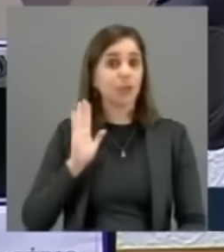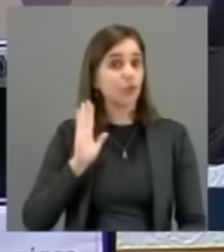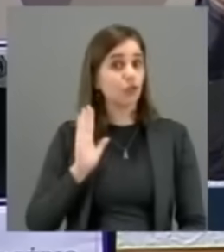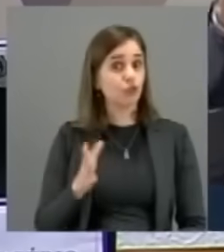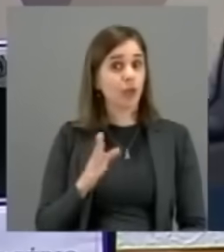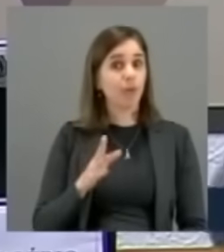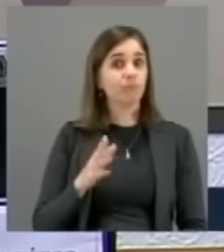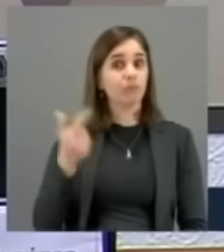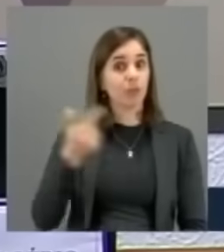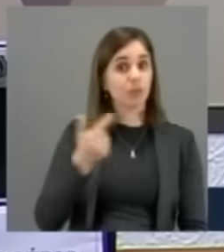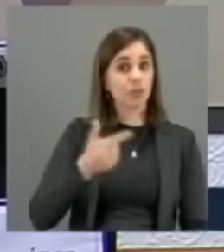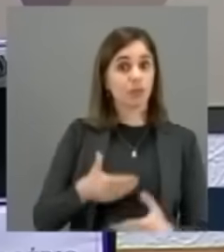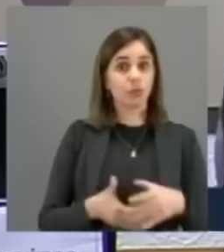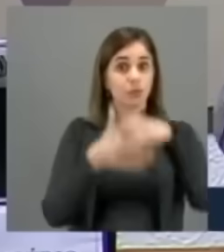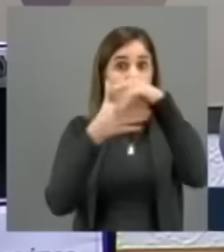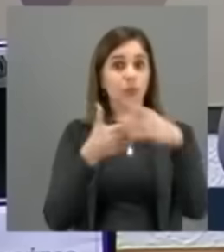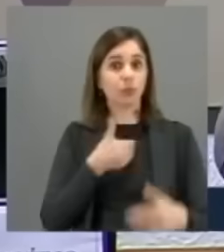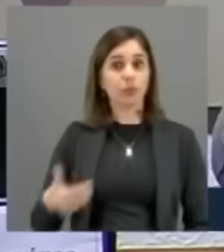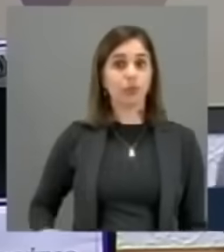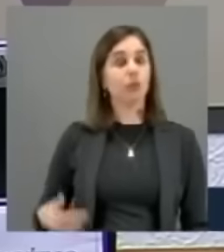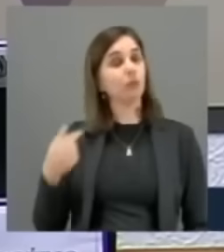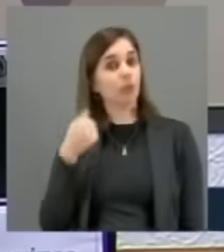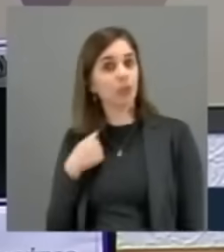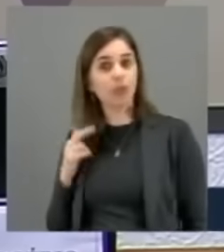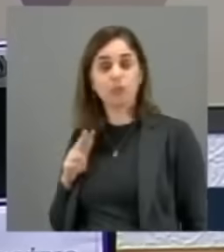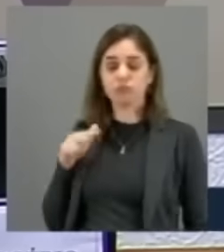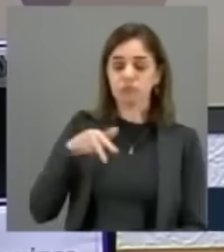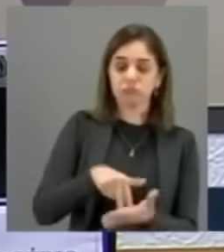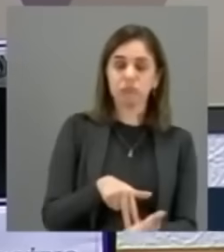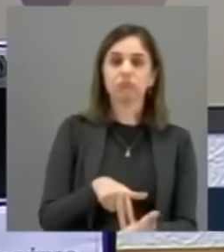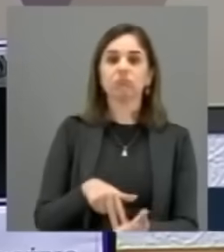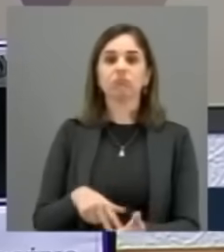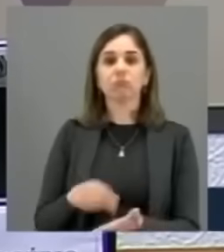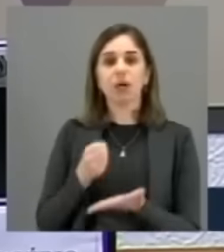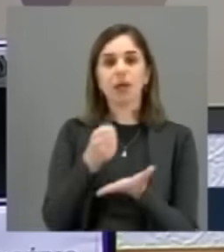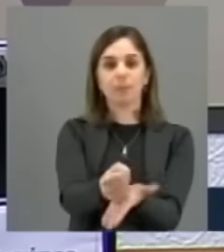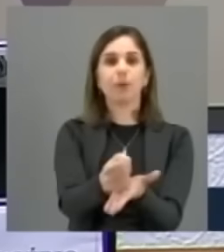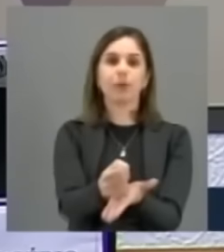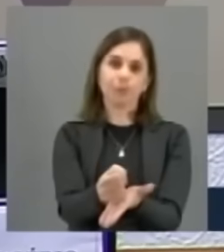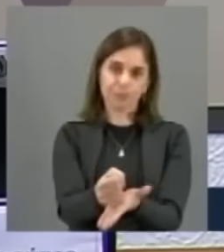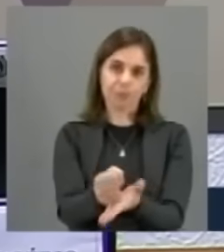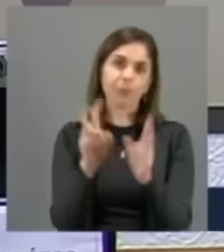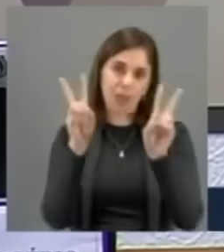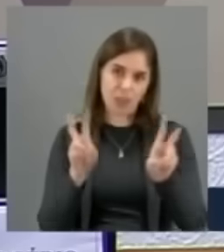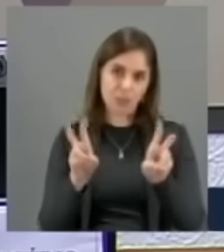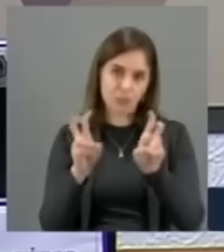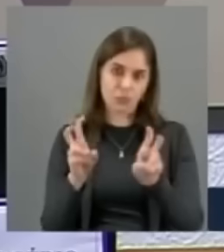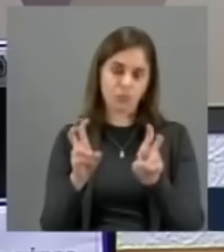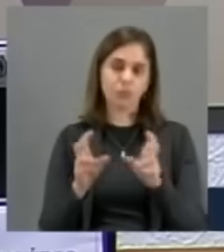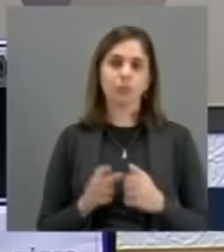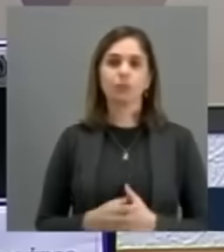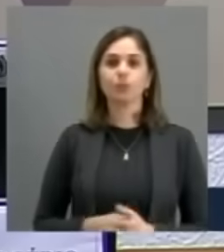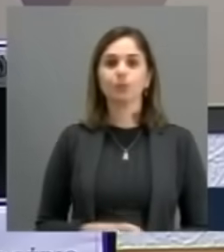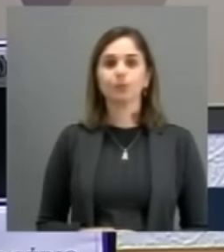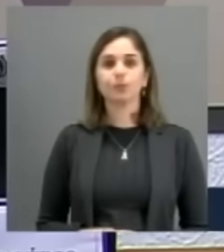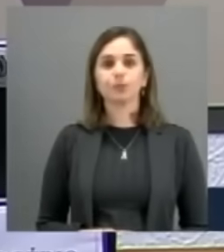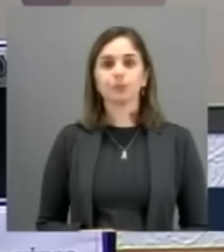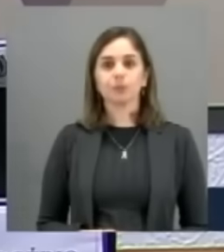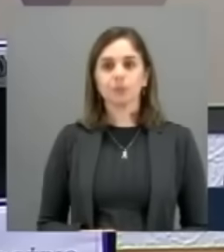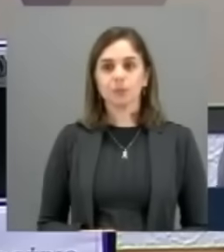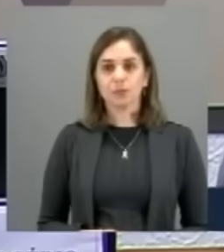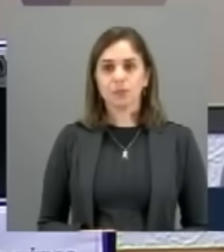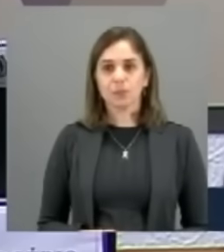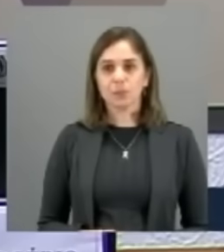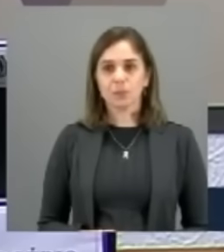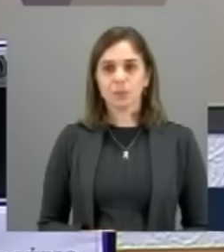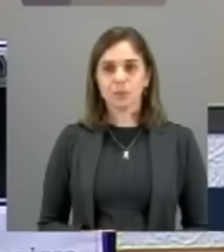vice-líder do governo, que eu estaria junto com ele nesse assunto, nessa pauta. Eu tenho